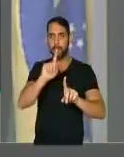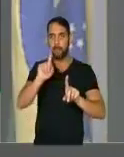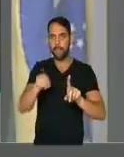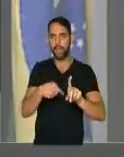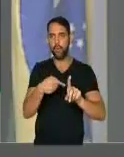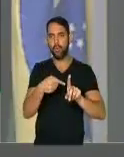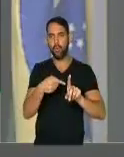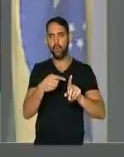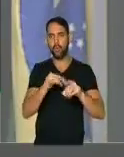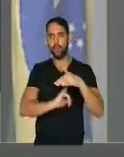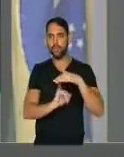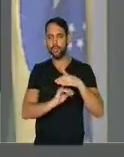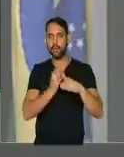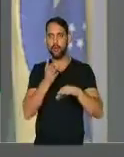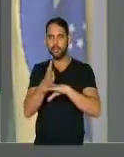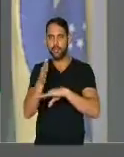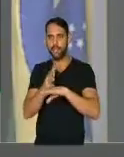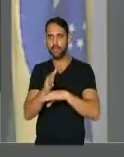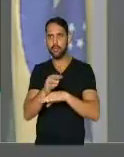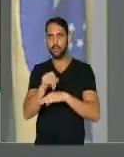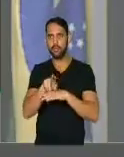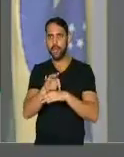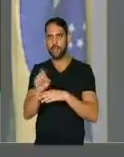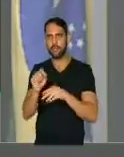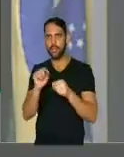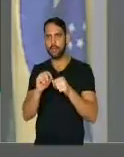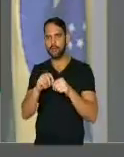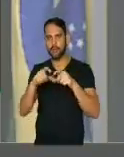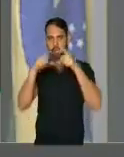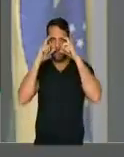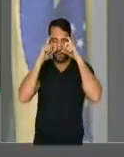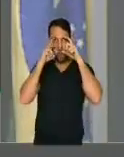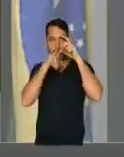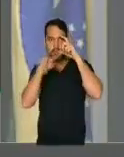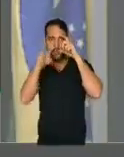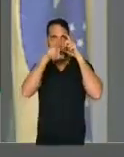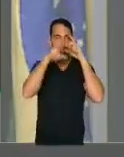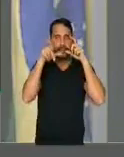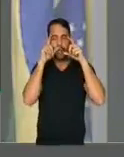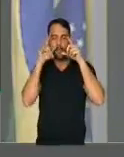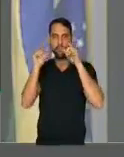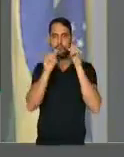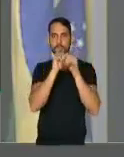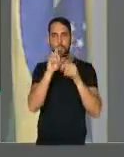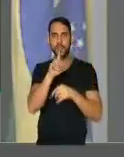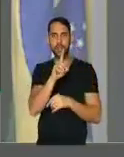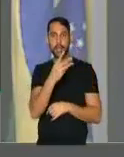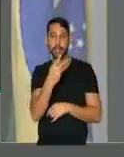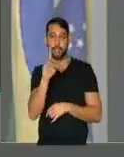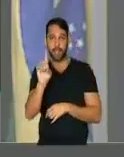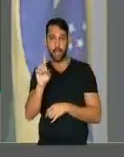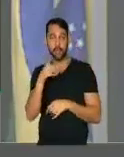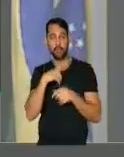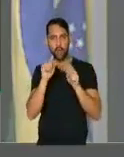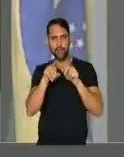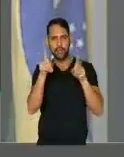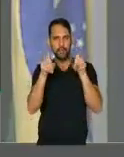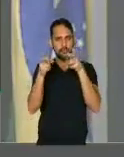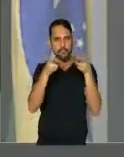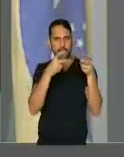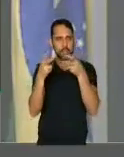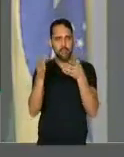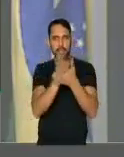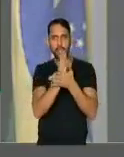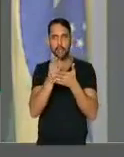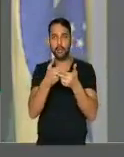1000 instituições, como o MASP, através de um óculos de realidade aumentada, desenvolvido justamente por essa plataforma do Google